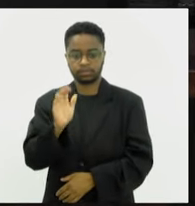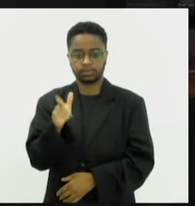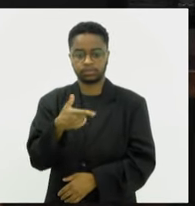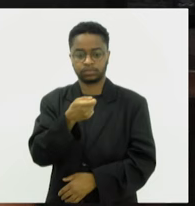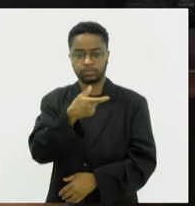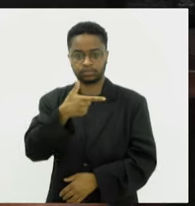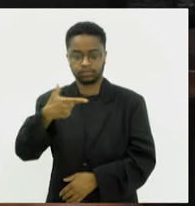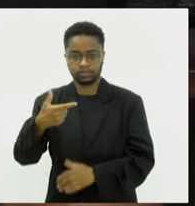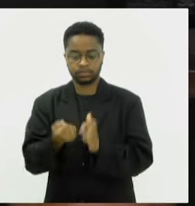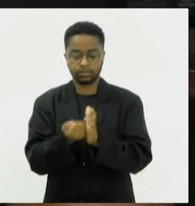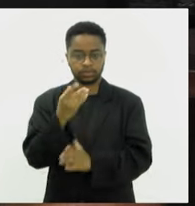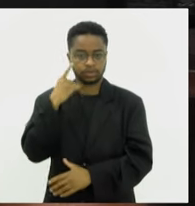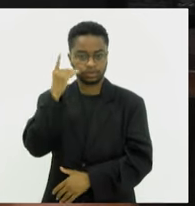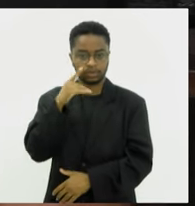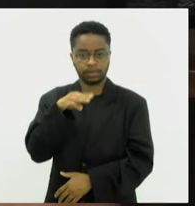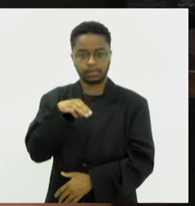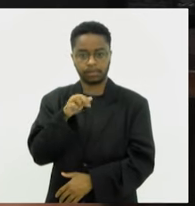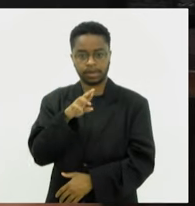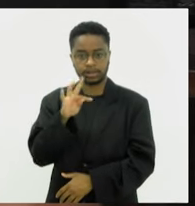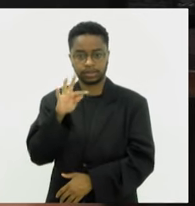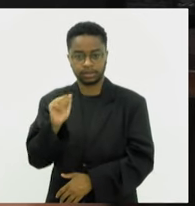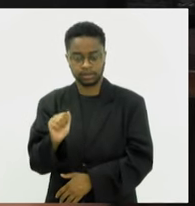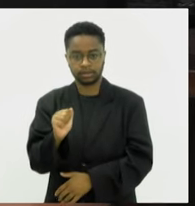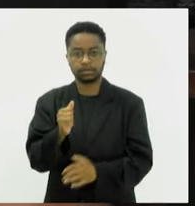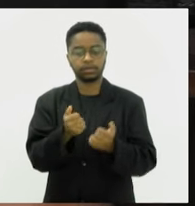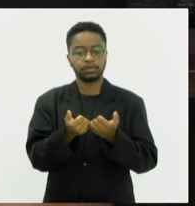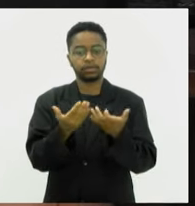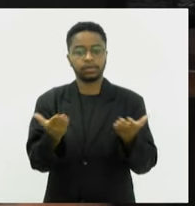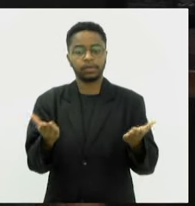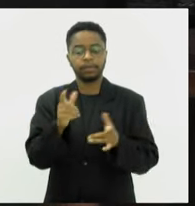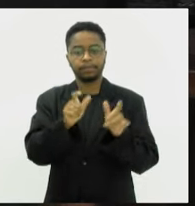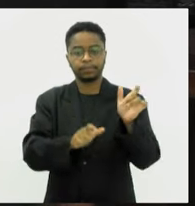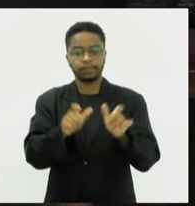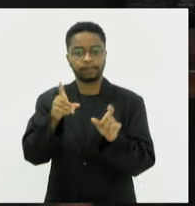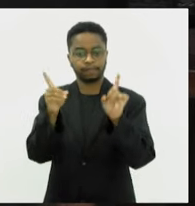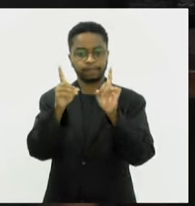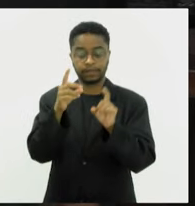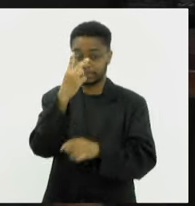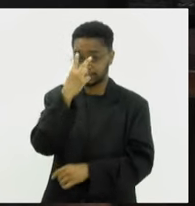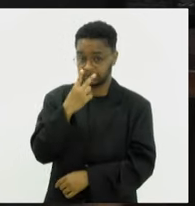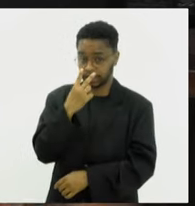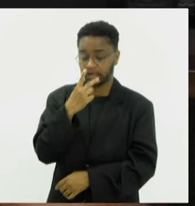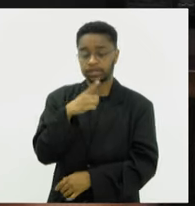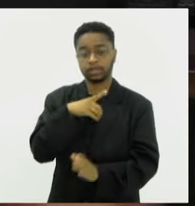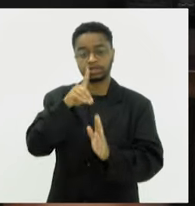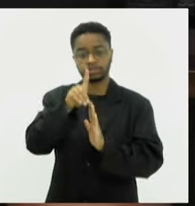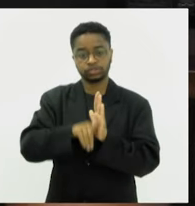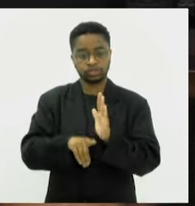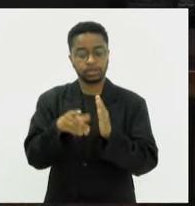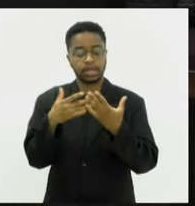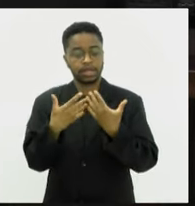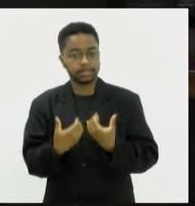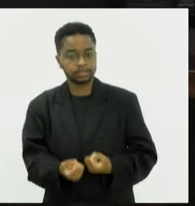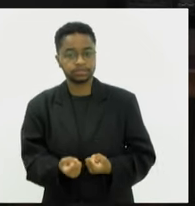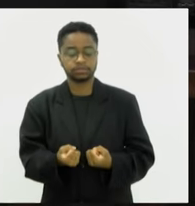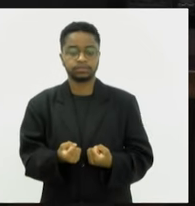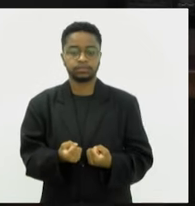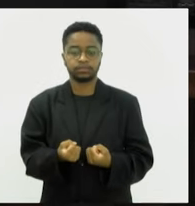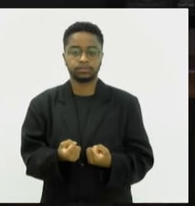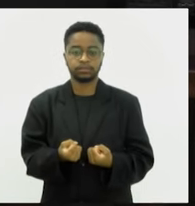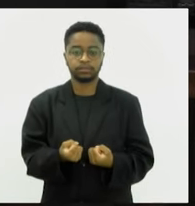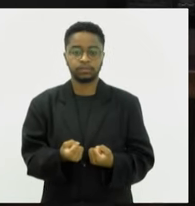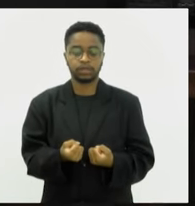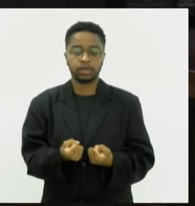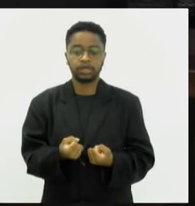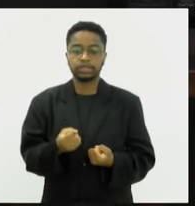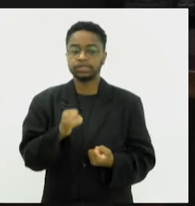da deputada Marta Rocha, que assegura às pessoas com deficiência visual o direito de receber de fornecedores de